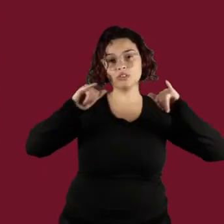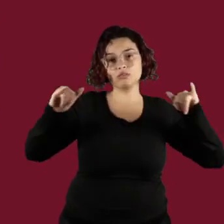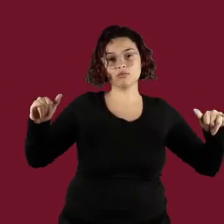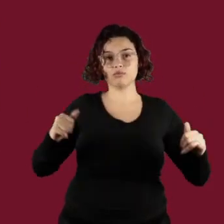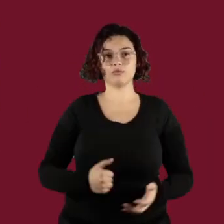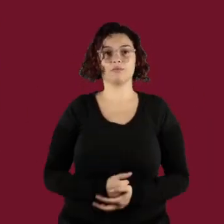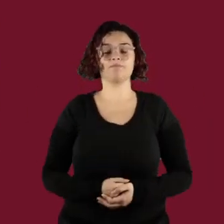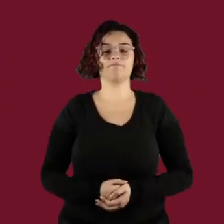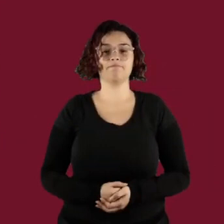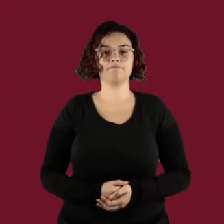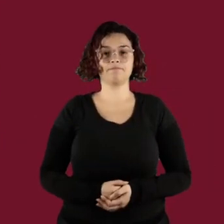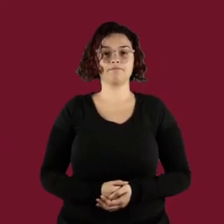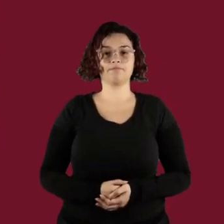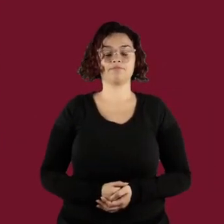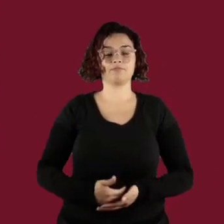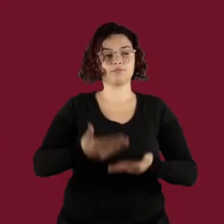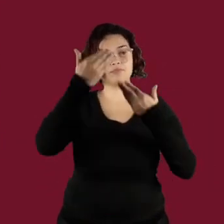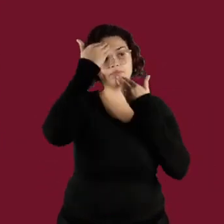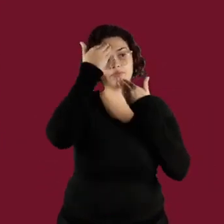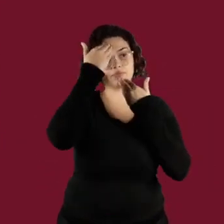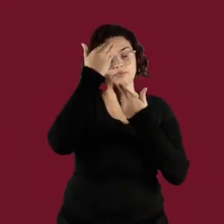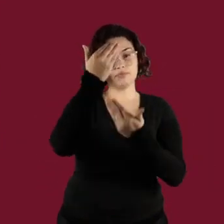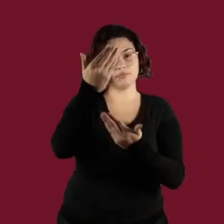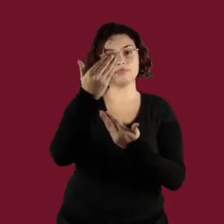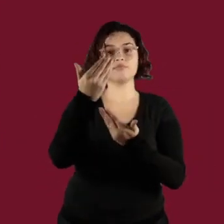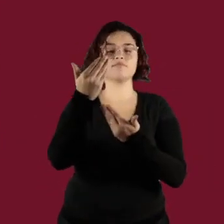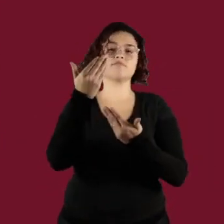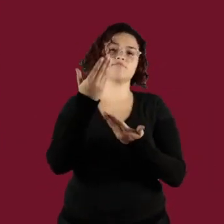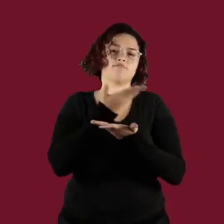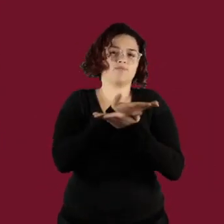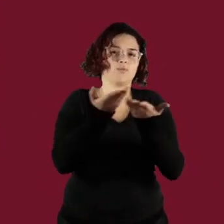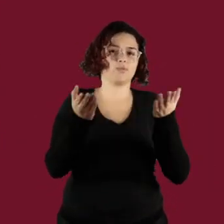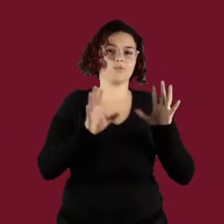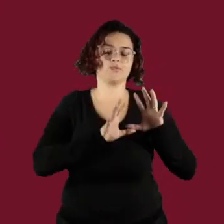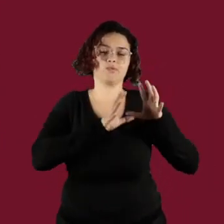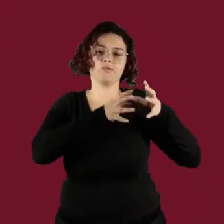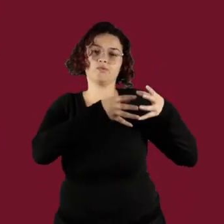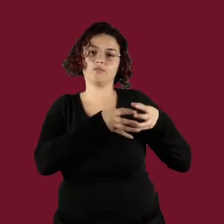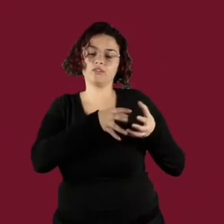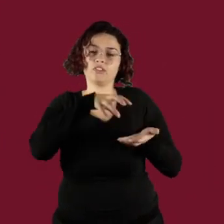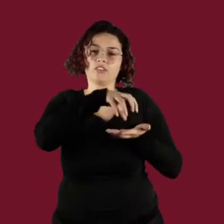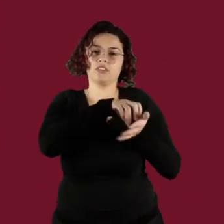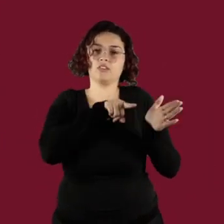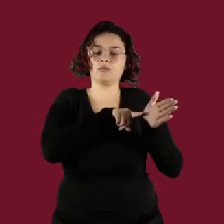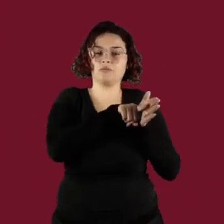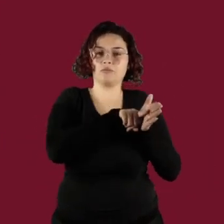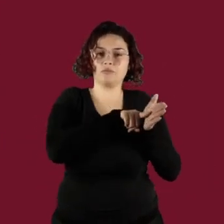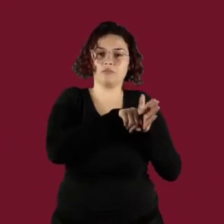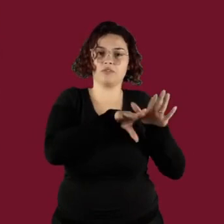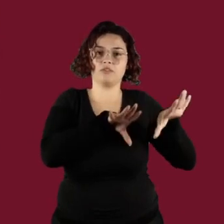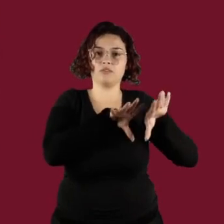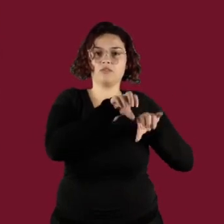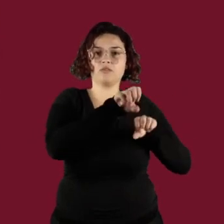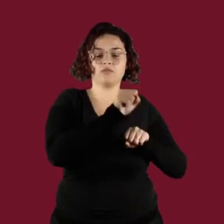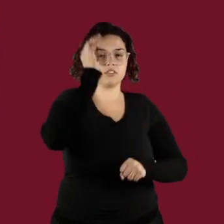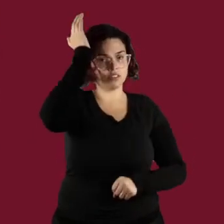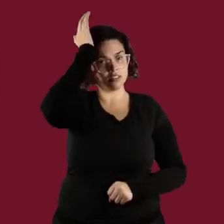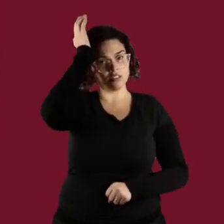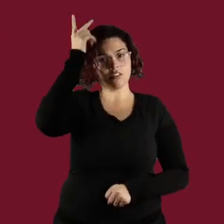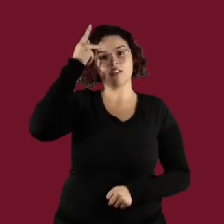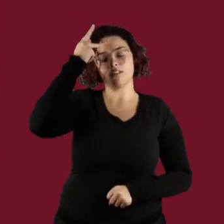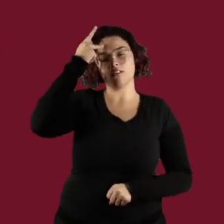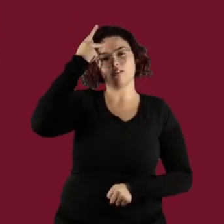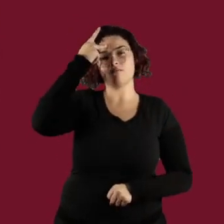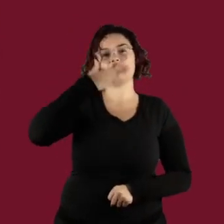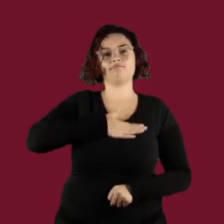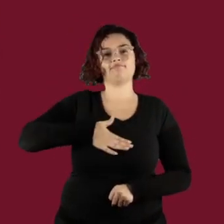Muito obrigada, Francis. Muito obrigada, Emily, a toda a equipe do Centro de Pesquisa e Formação, CPF, do SESC São Paulo. Um prazer estar com vocês também,